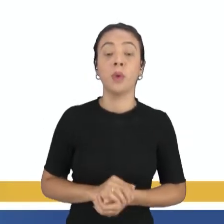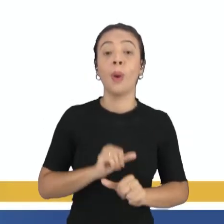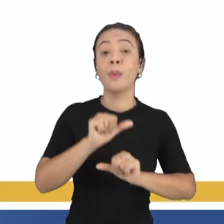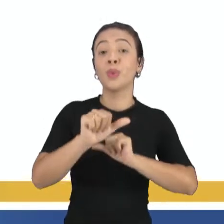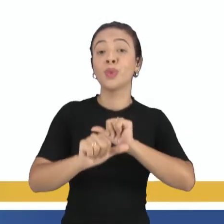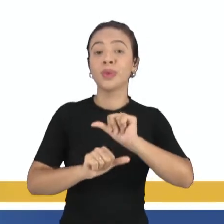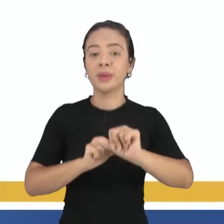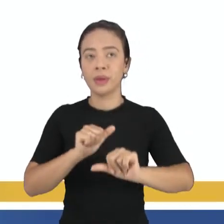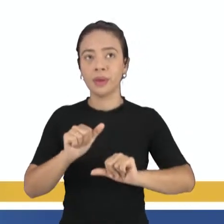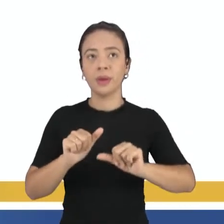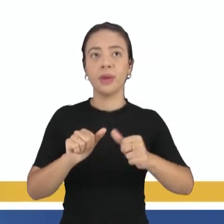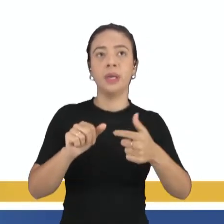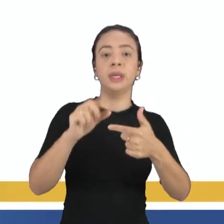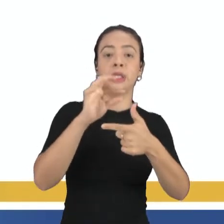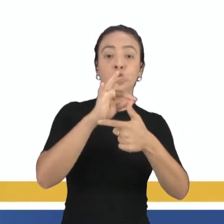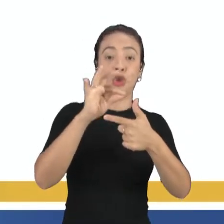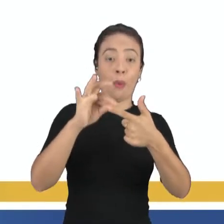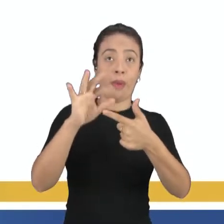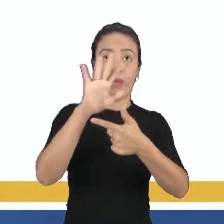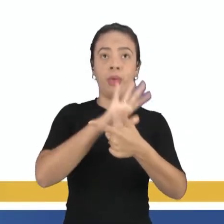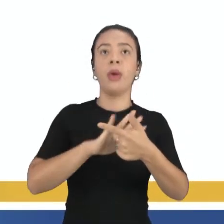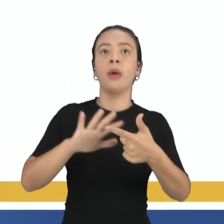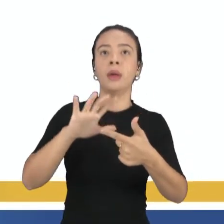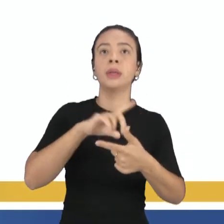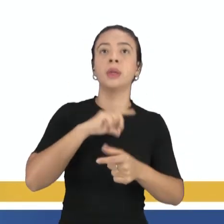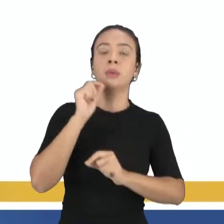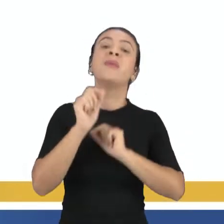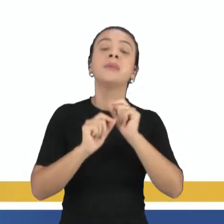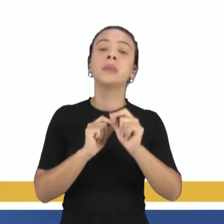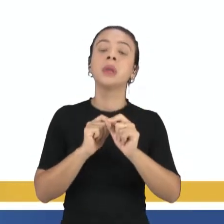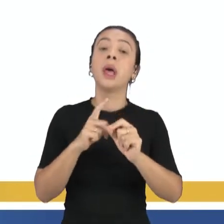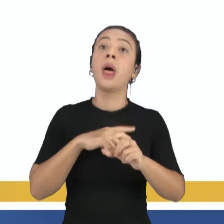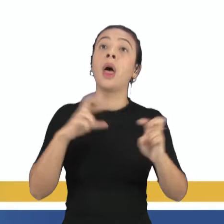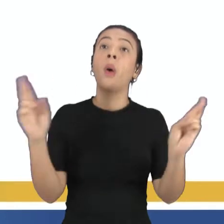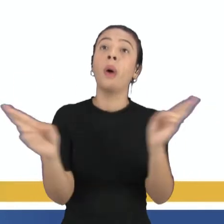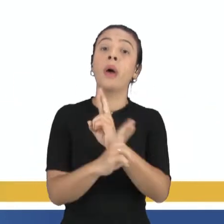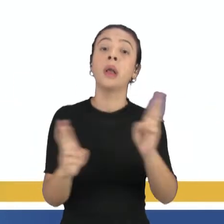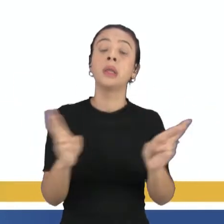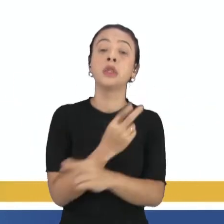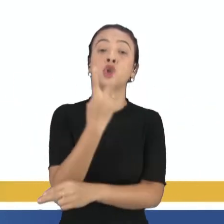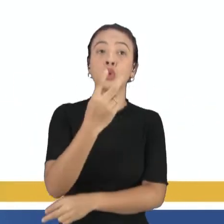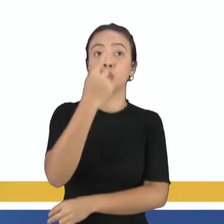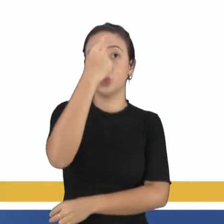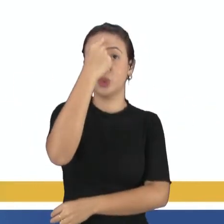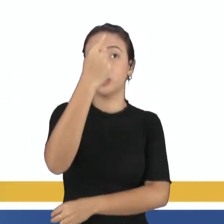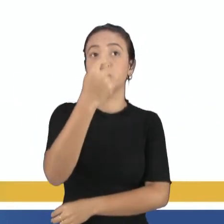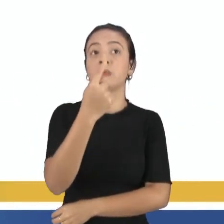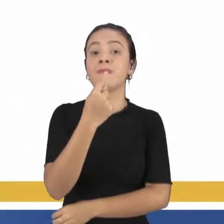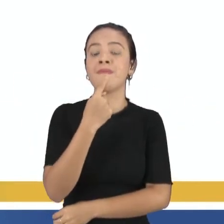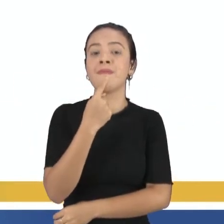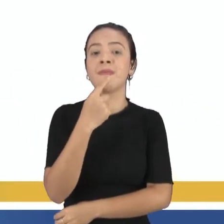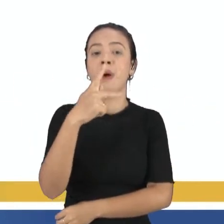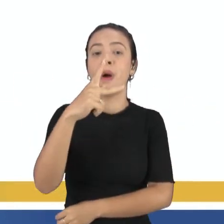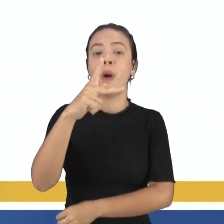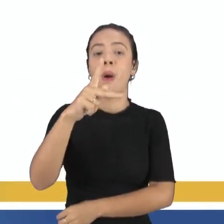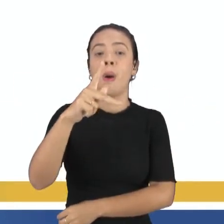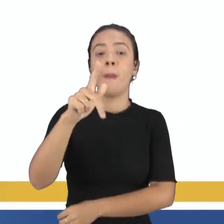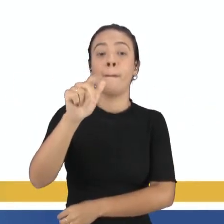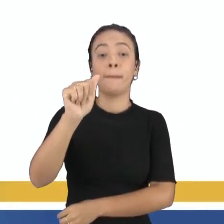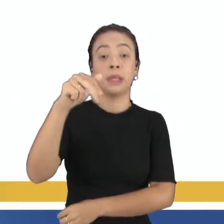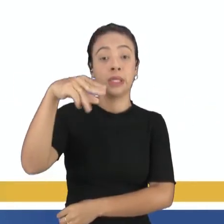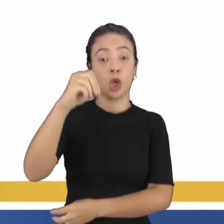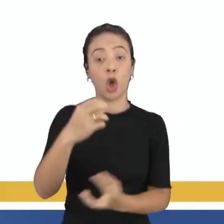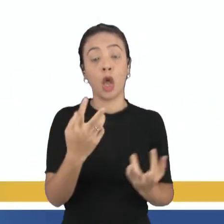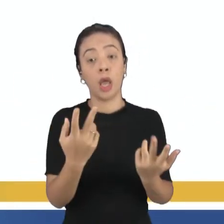Uma transformação geométrica compreende uma relação entre duas figuras no mesmo plano ou em